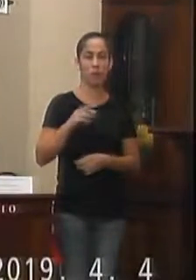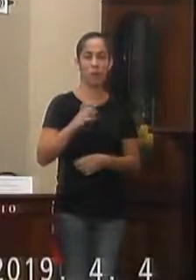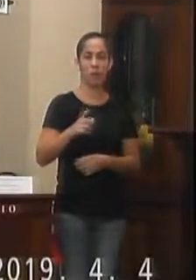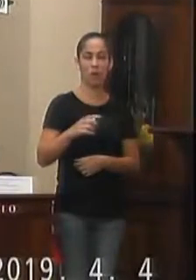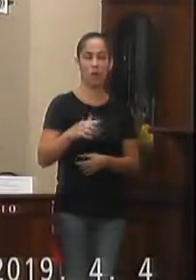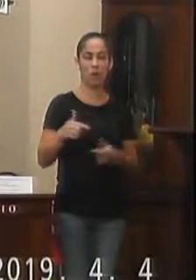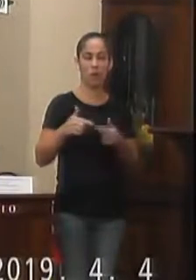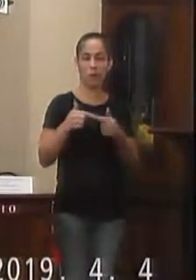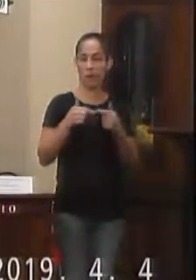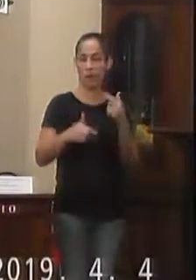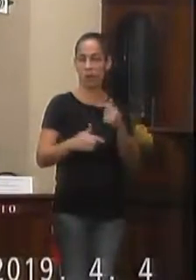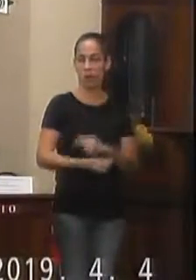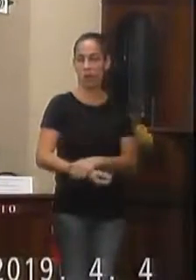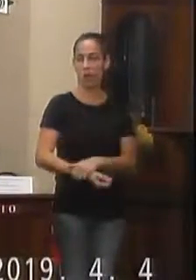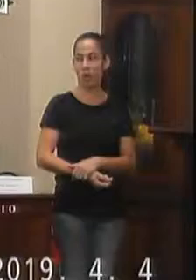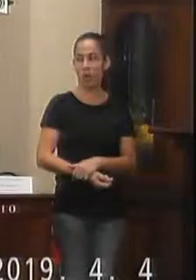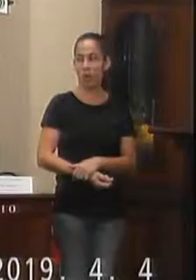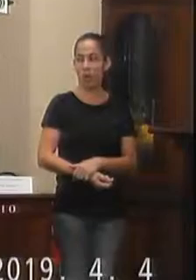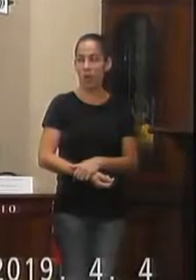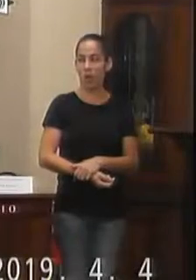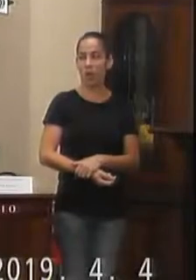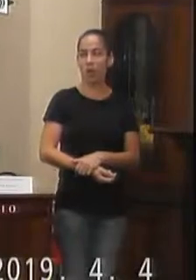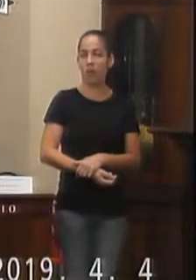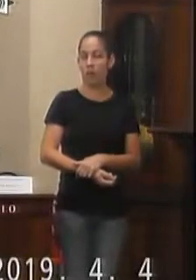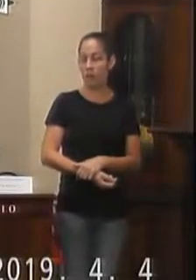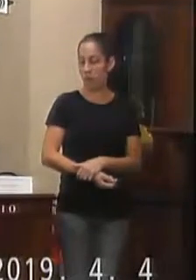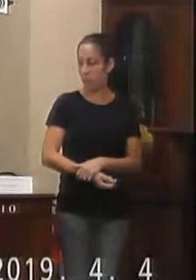se encontra em discussão.